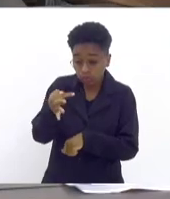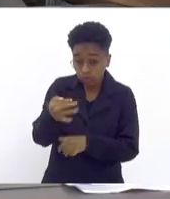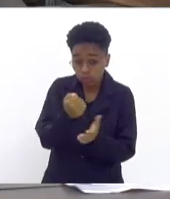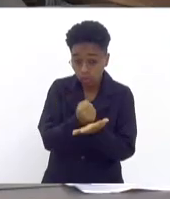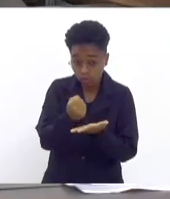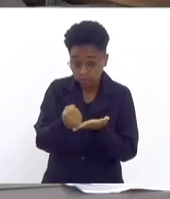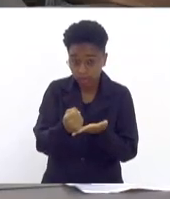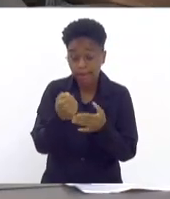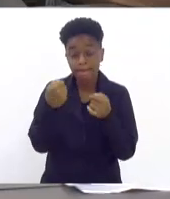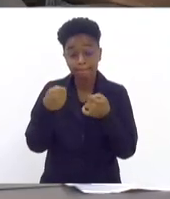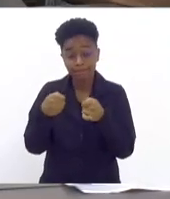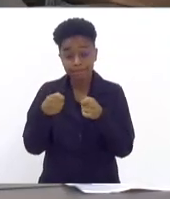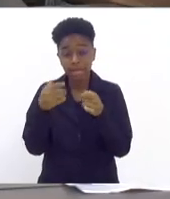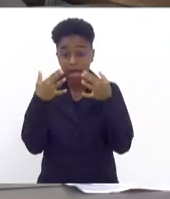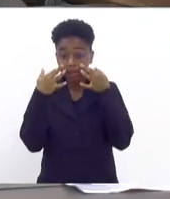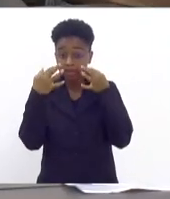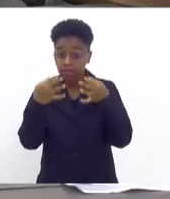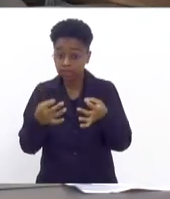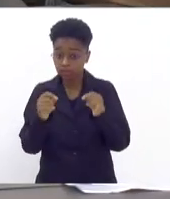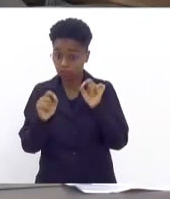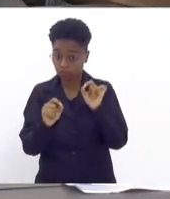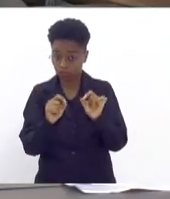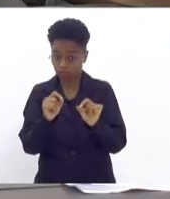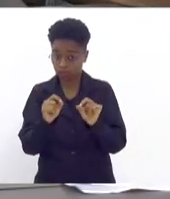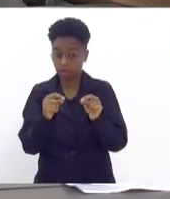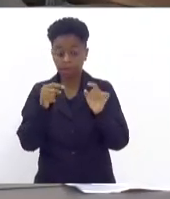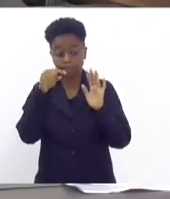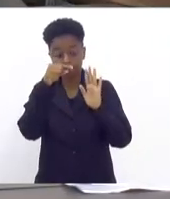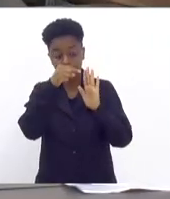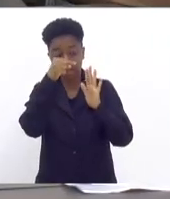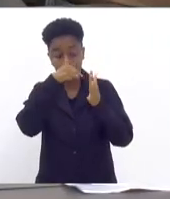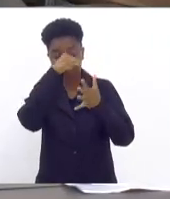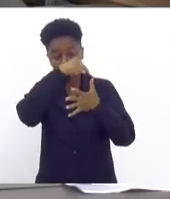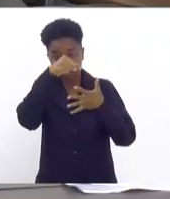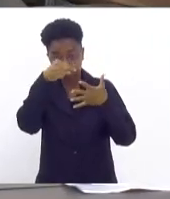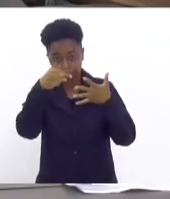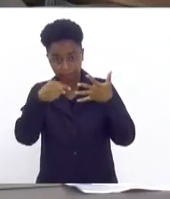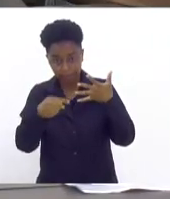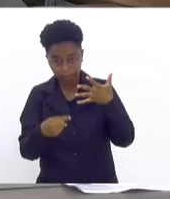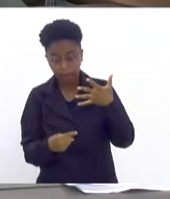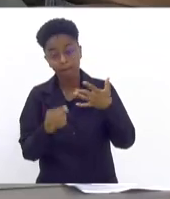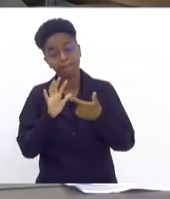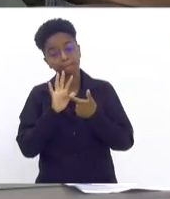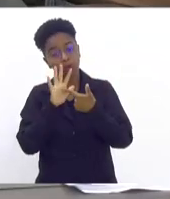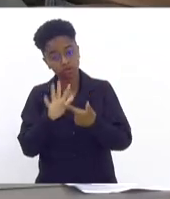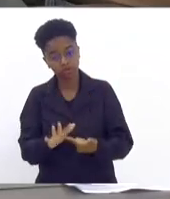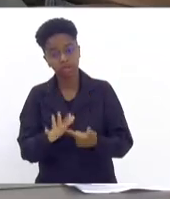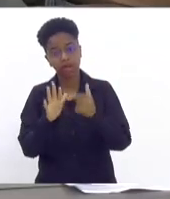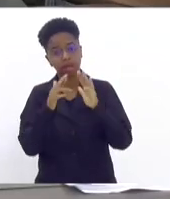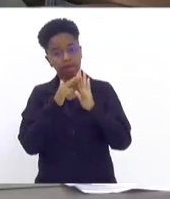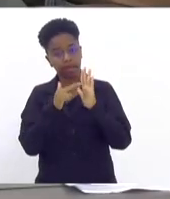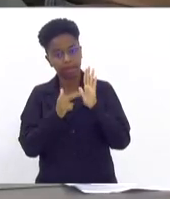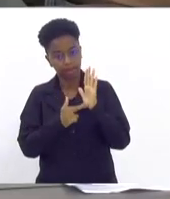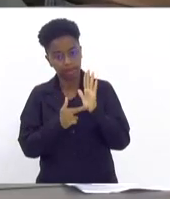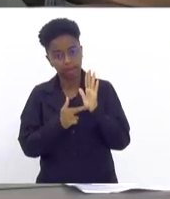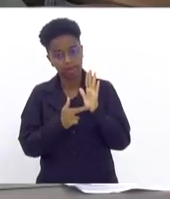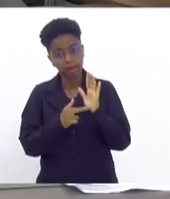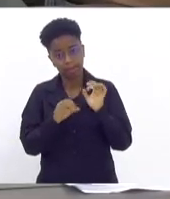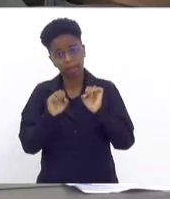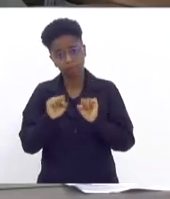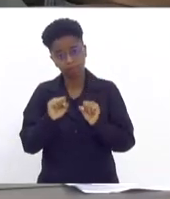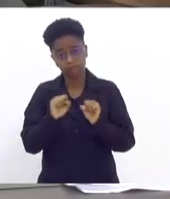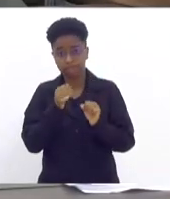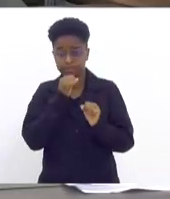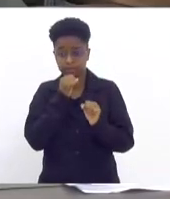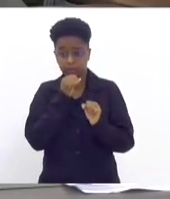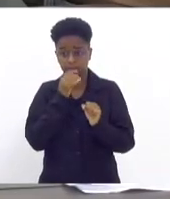se atentem às seguintes questões. E aí estabelecer uma série de questões que despenalizem o